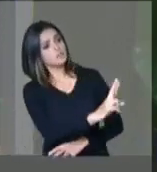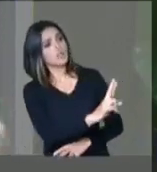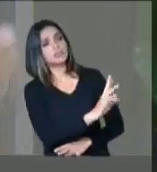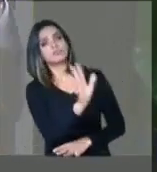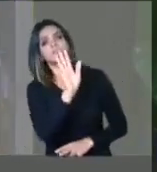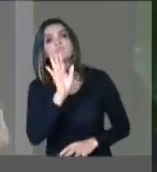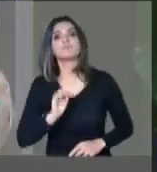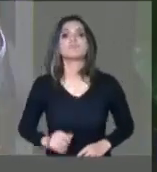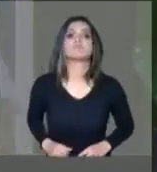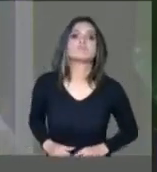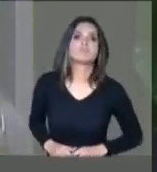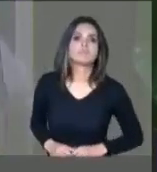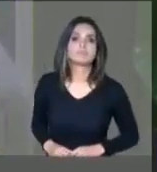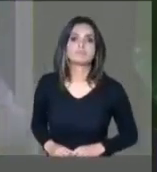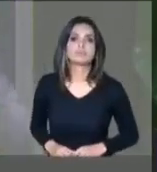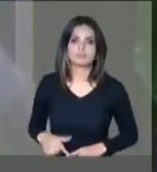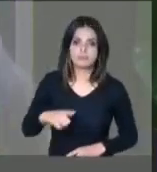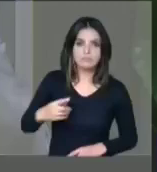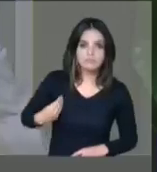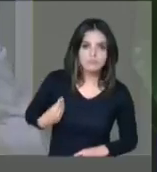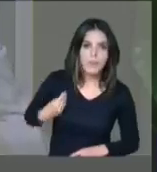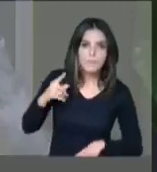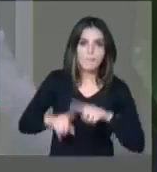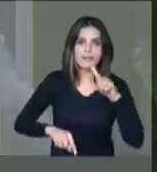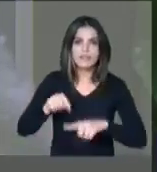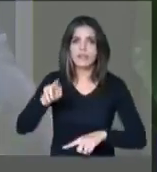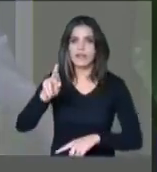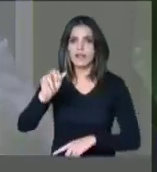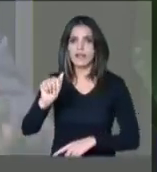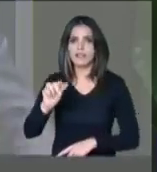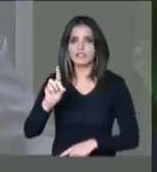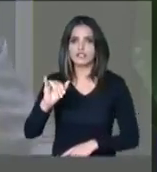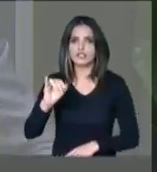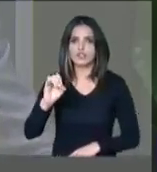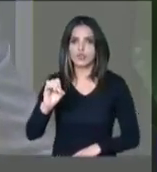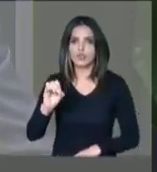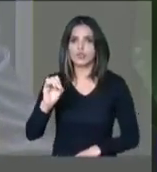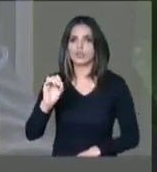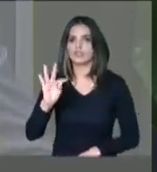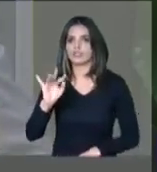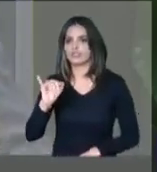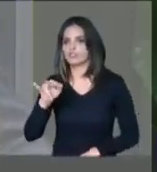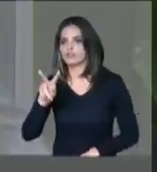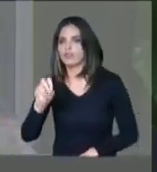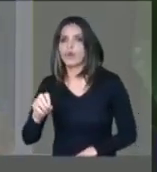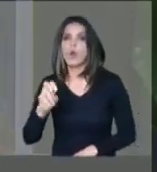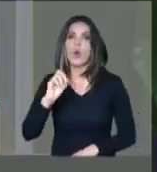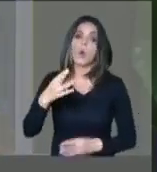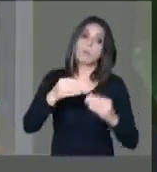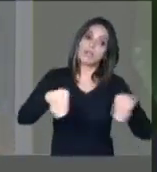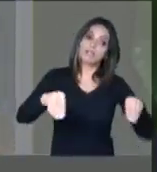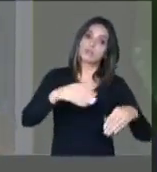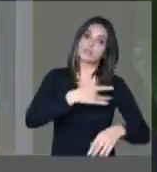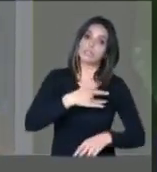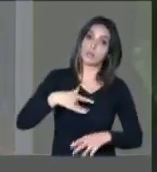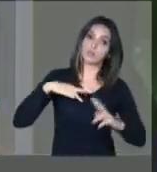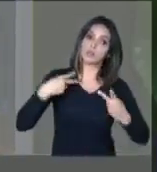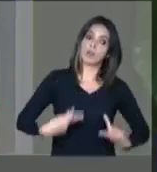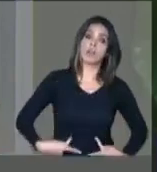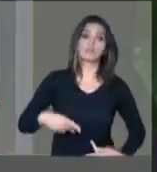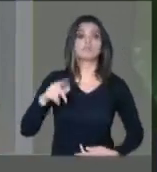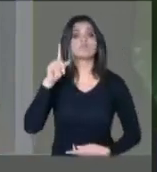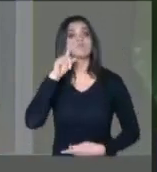responder se há algum material radioativo ou prejudicial à saúde humana. Terceiro,